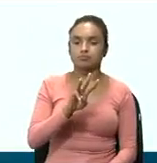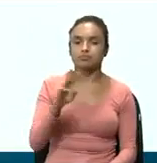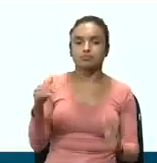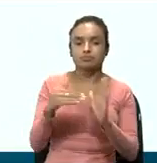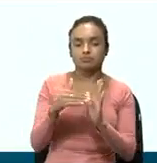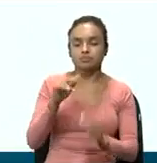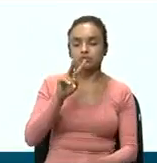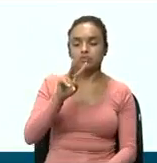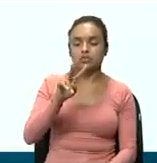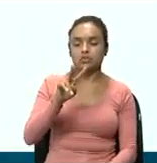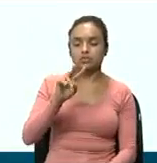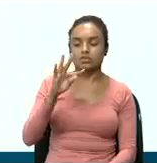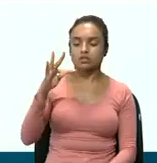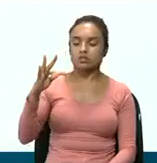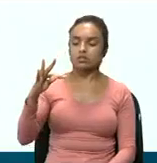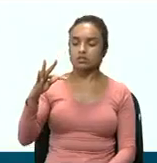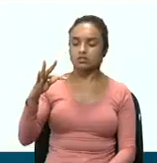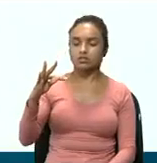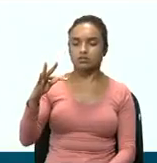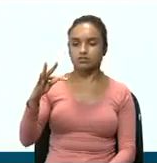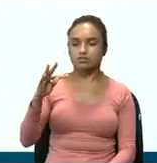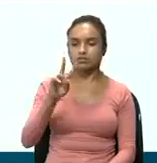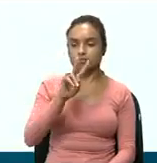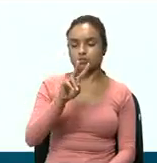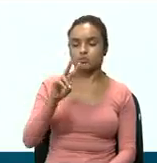até 2t